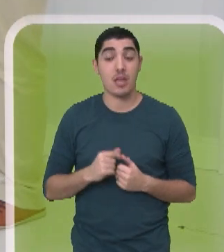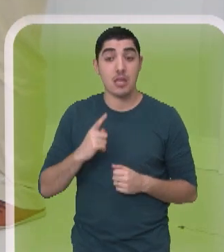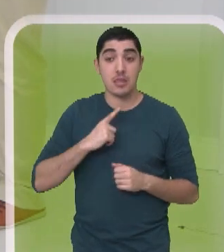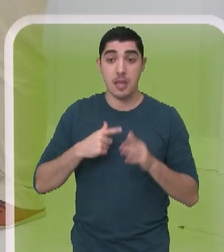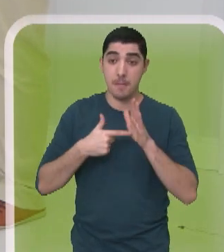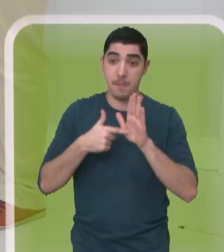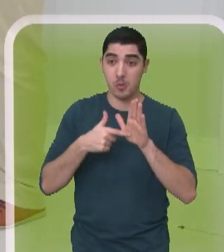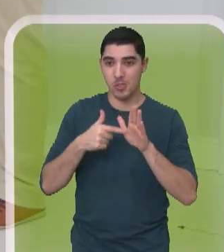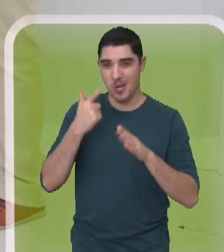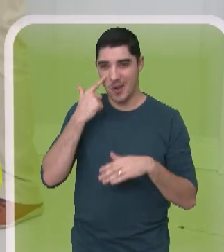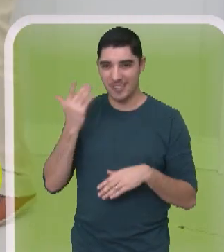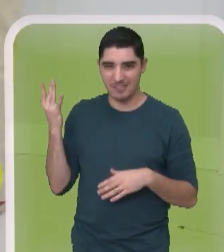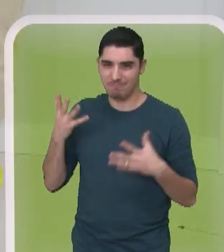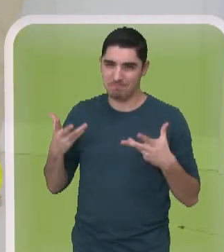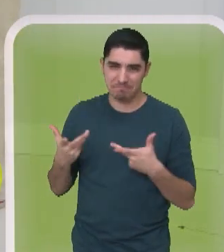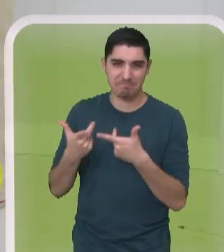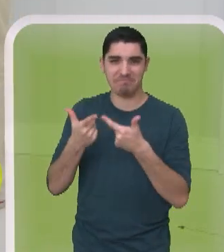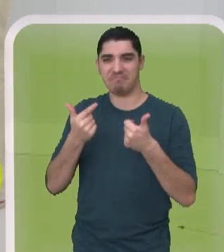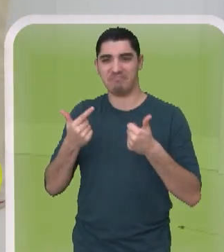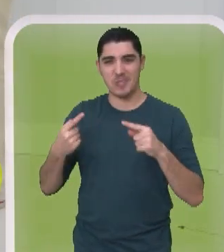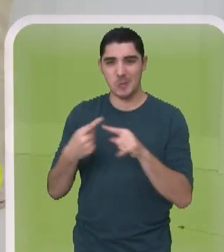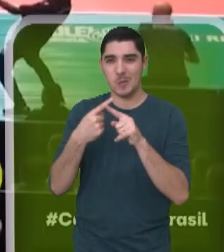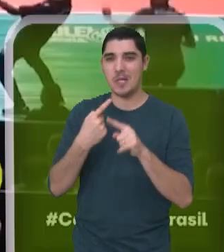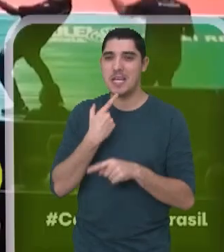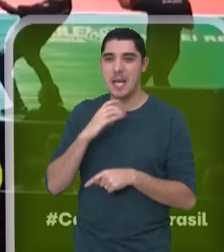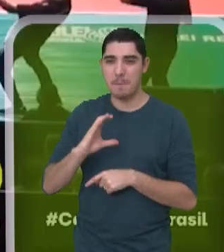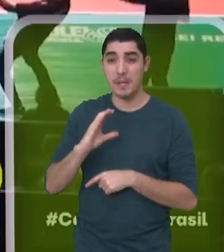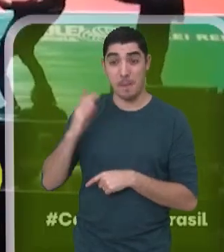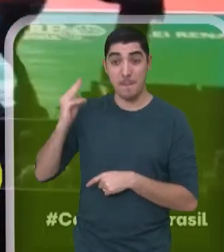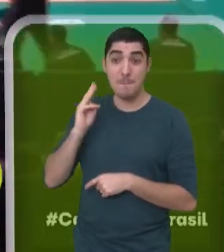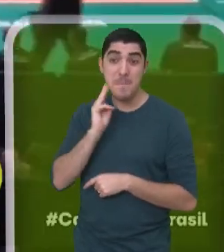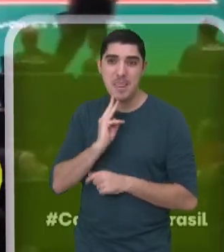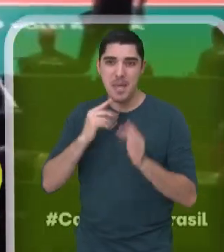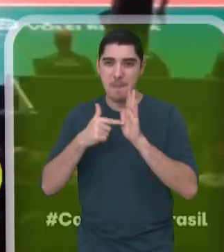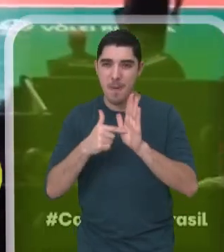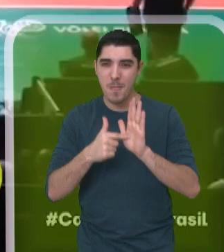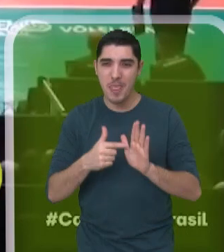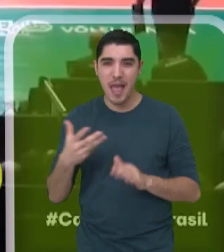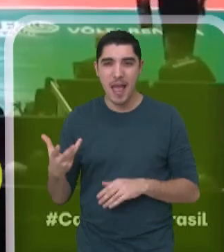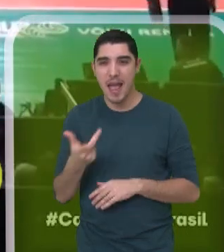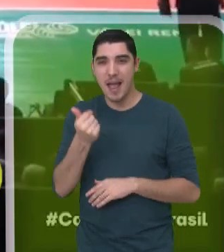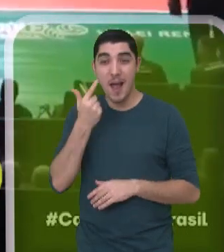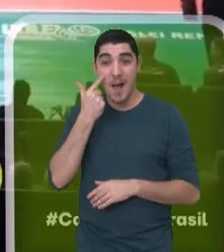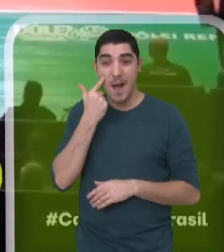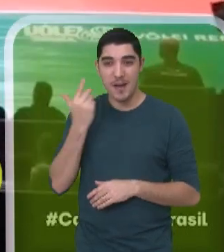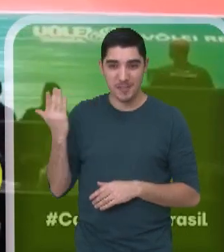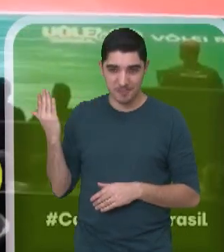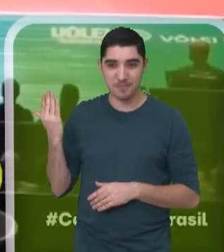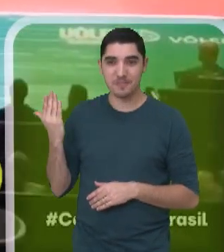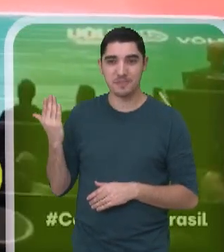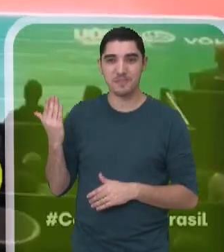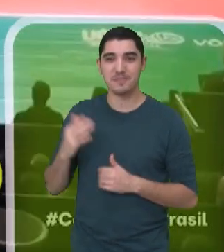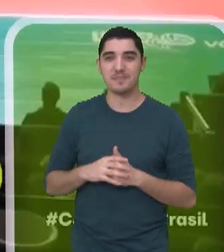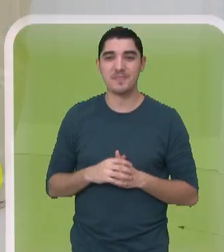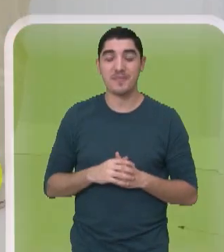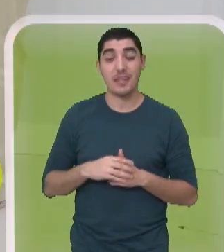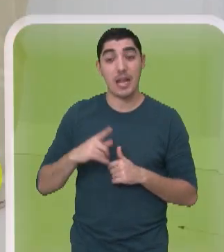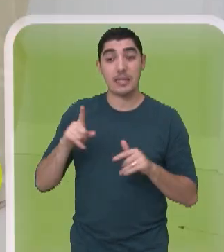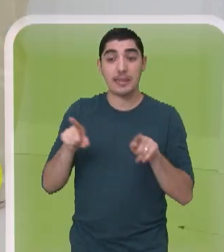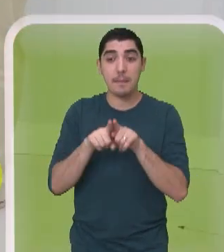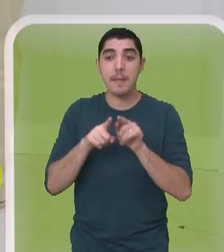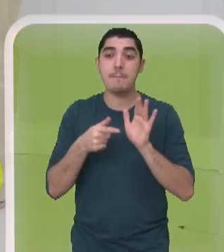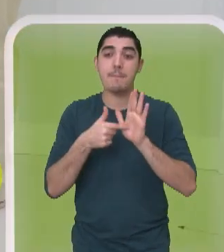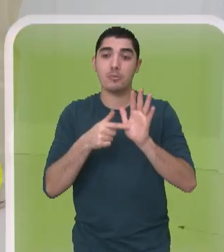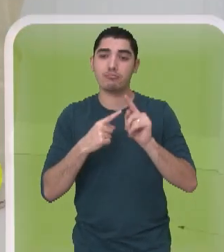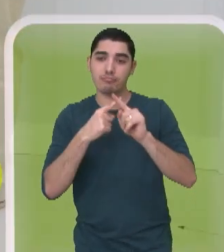aí do jogo fantástico contra o Campinas. O Matheus está com os dedos rápidos demais. Matheus, com os dedos rápidos, coloca pra gente aí a terceira